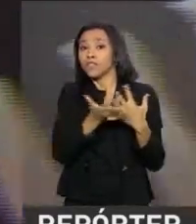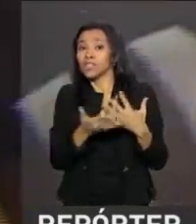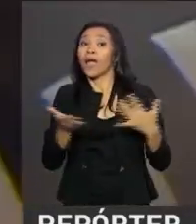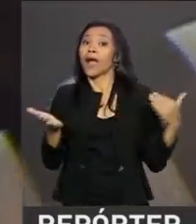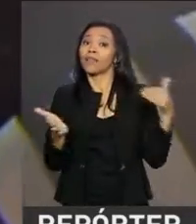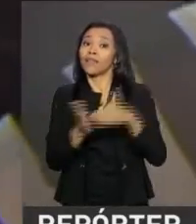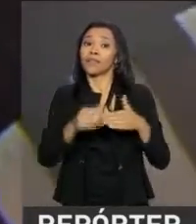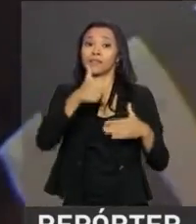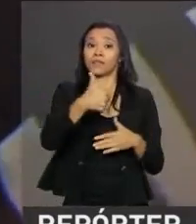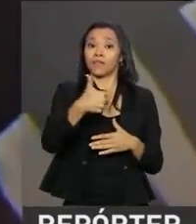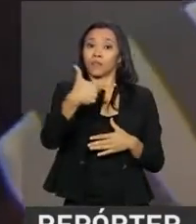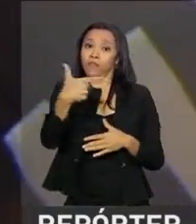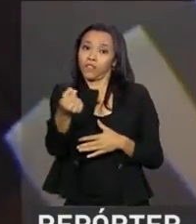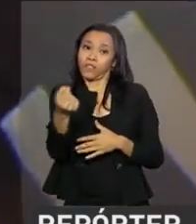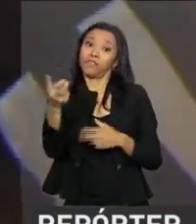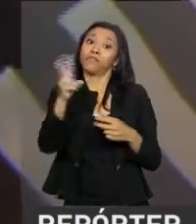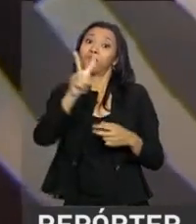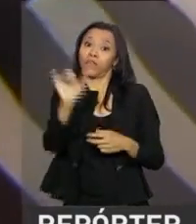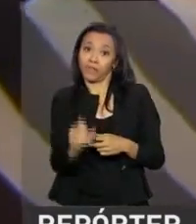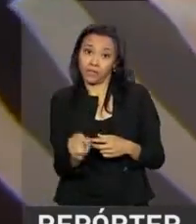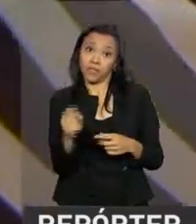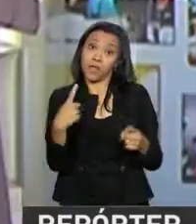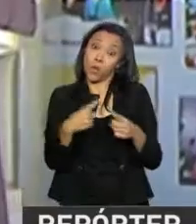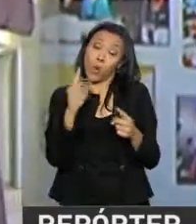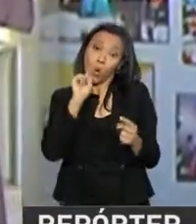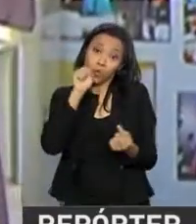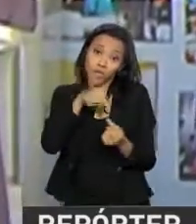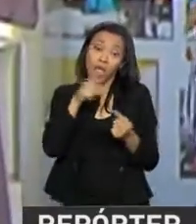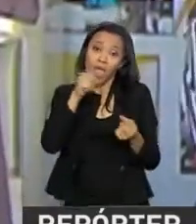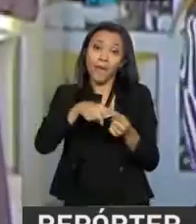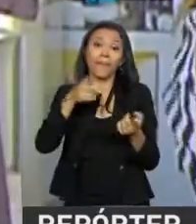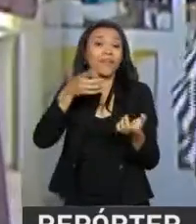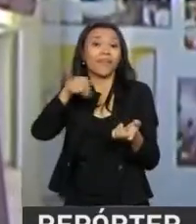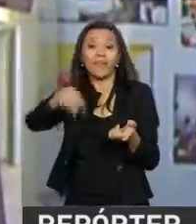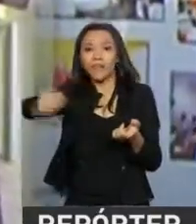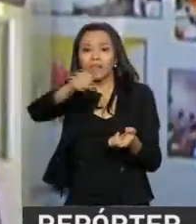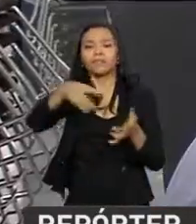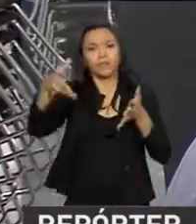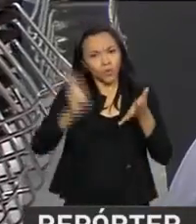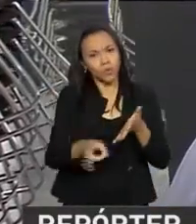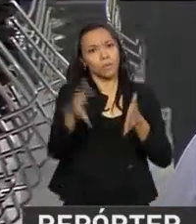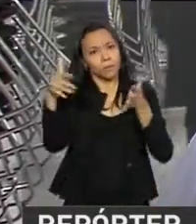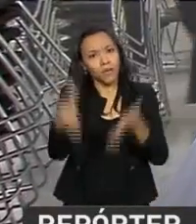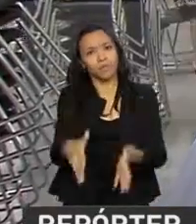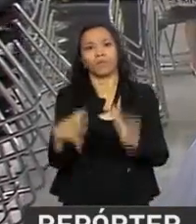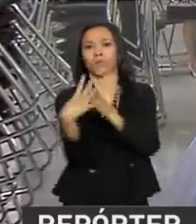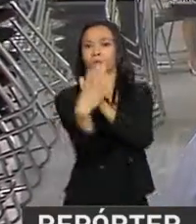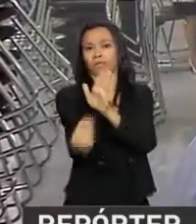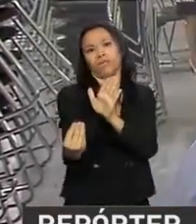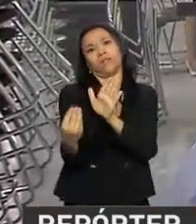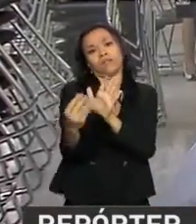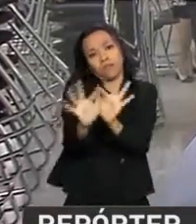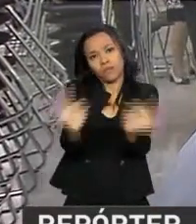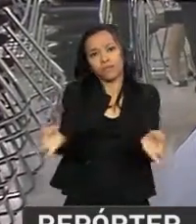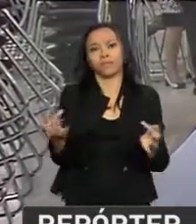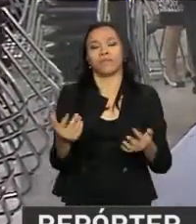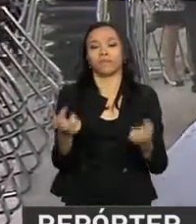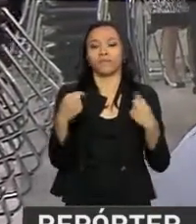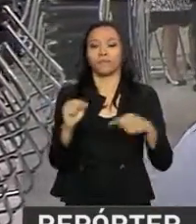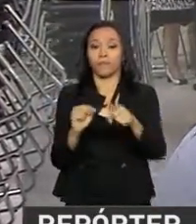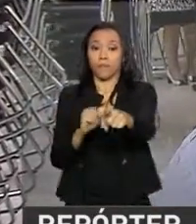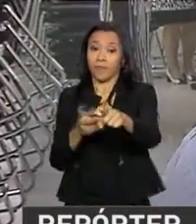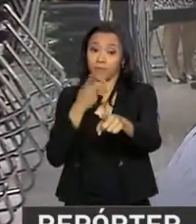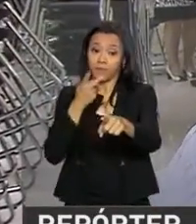A medida é para evitar que sejam excluídos do Simples, o regime especial de tributação. Para nós vai ser muito importante porque vai